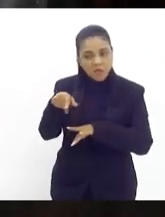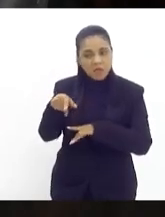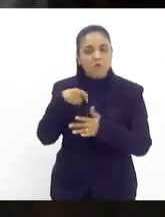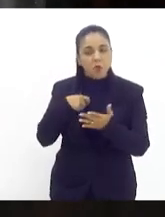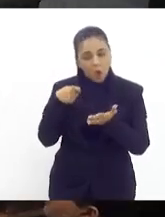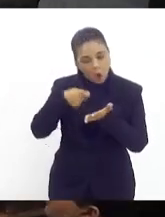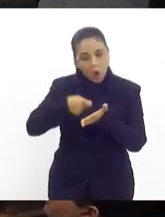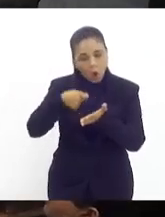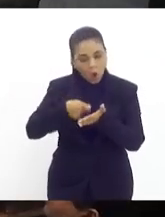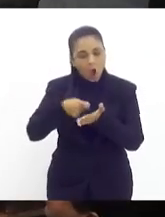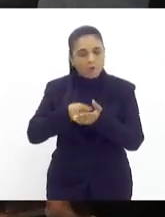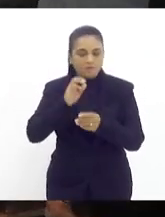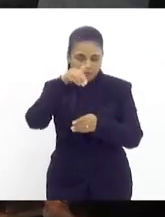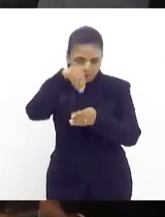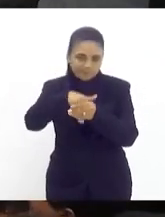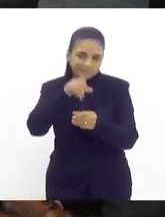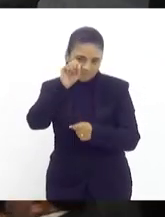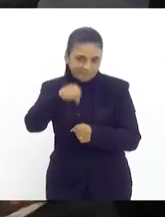chega junto.